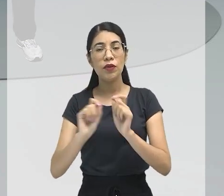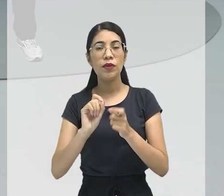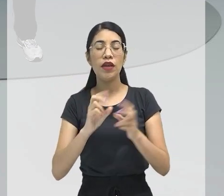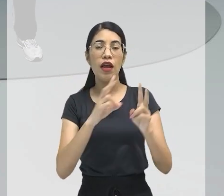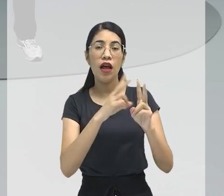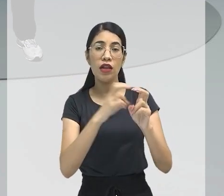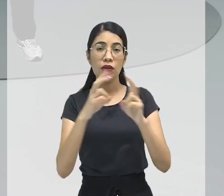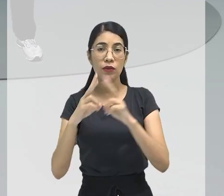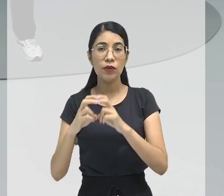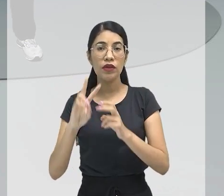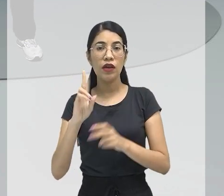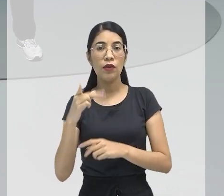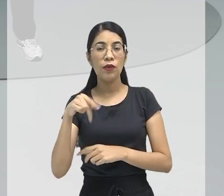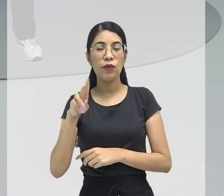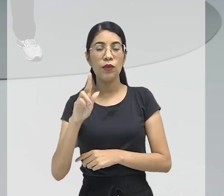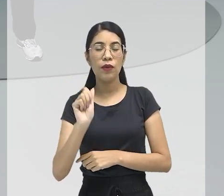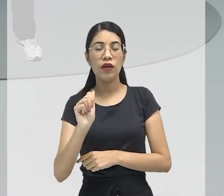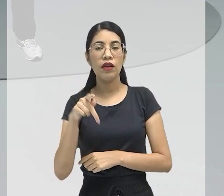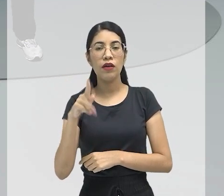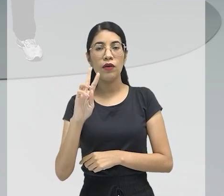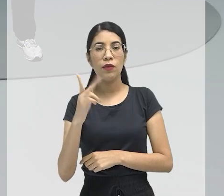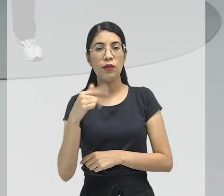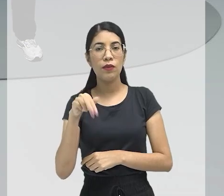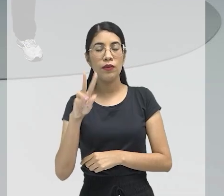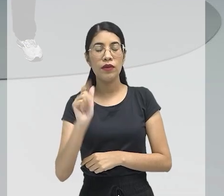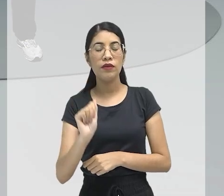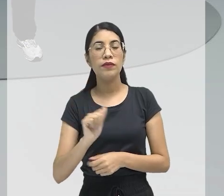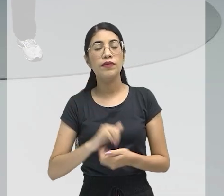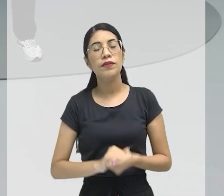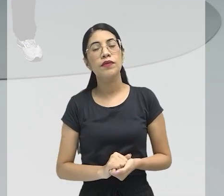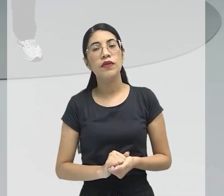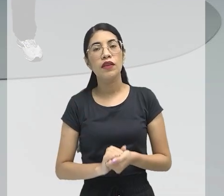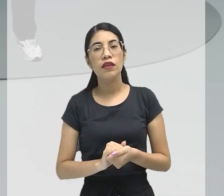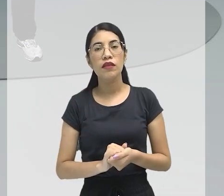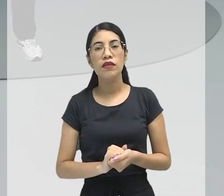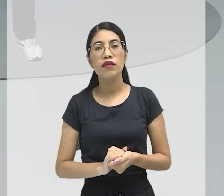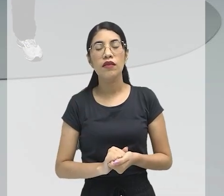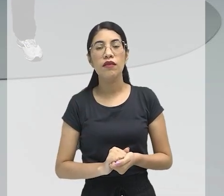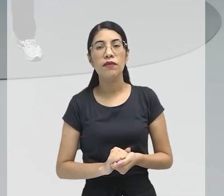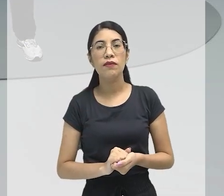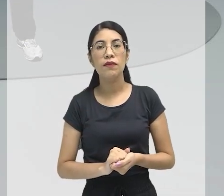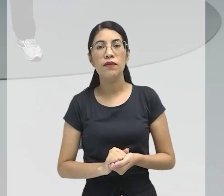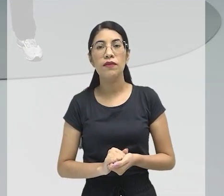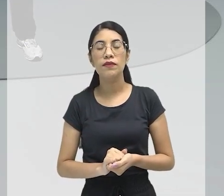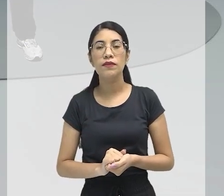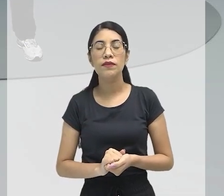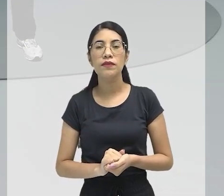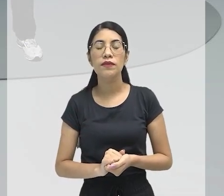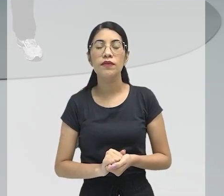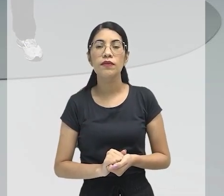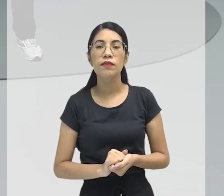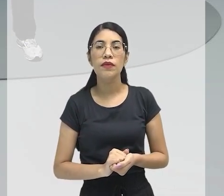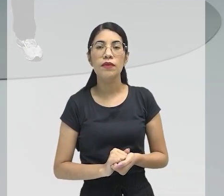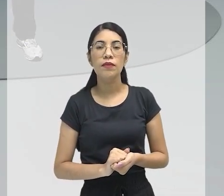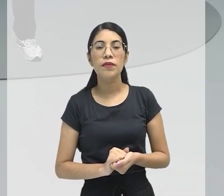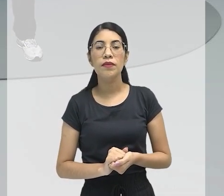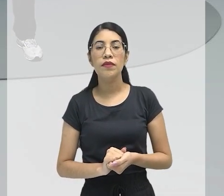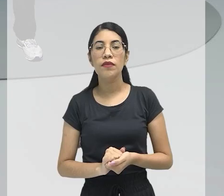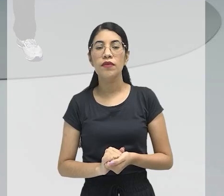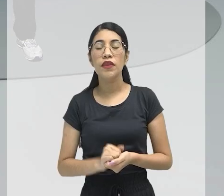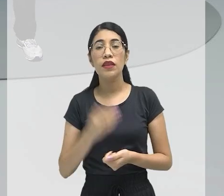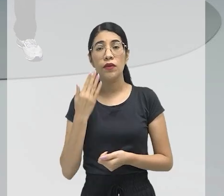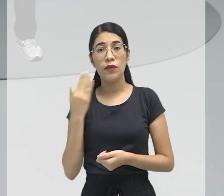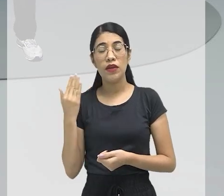a luta aí do Uca-Uca. Ok? Então, só para afirmar um pouquinho mais, são esses aí